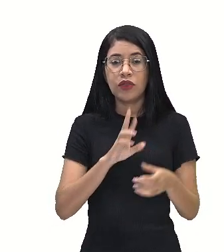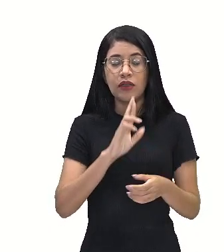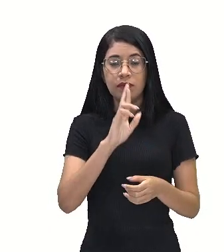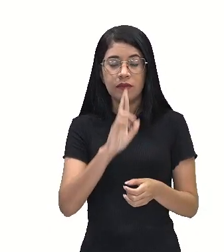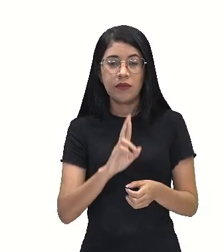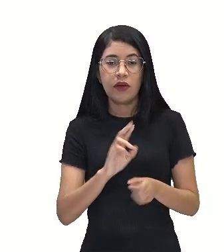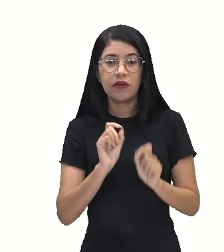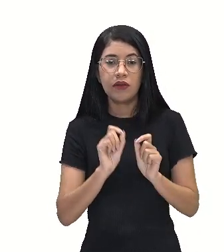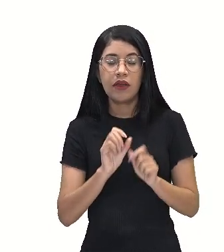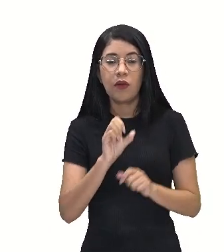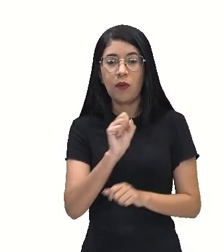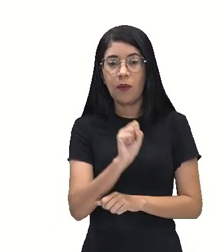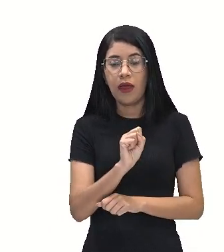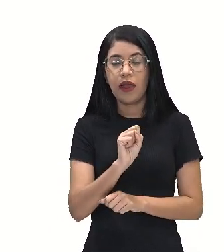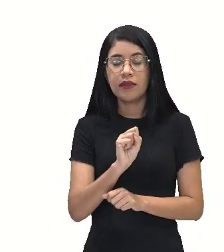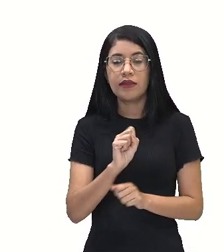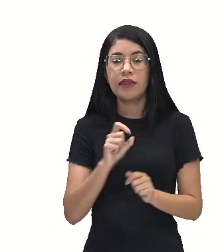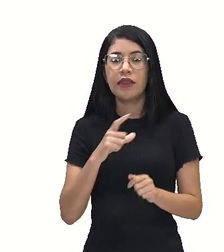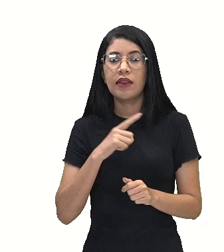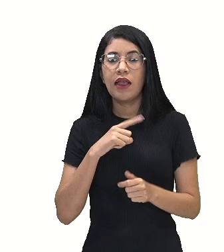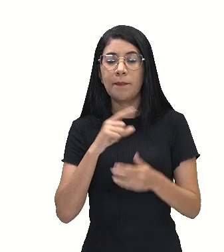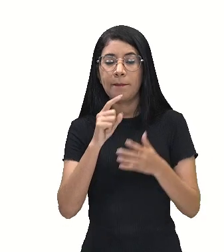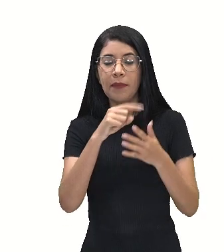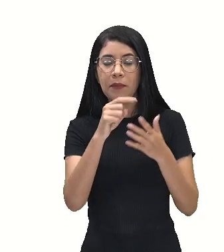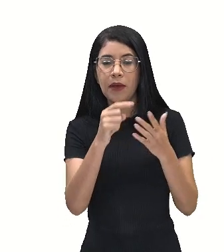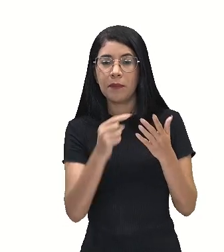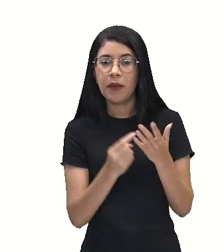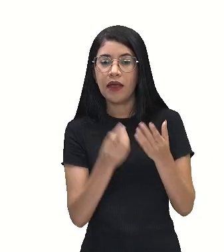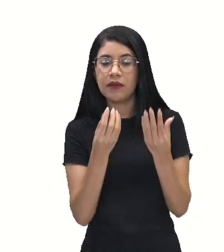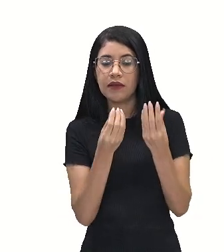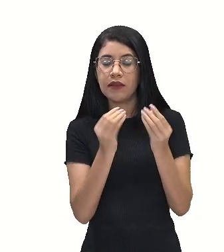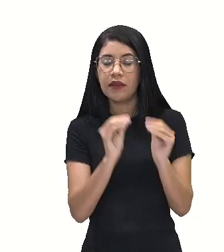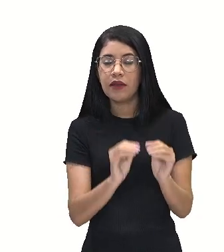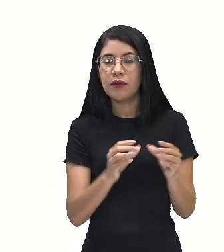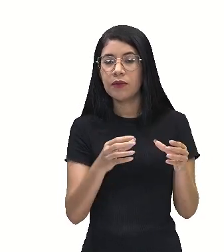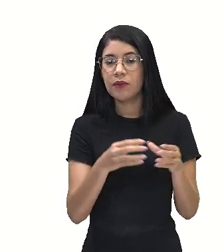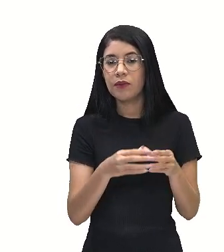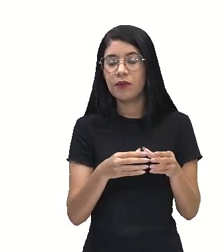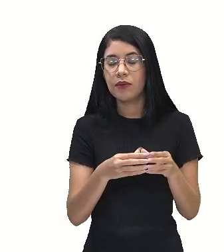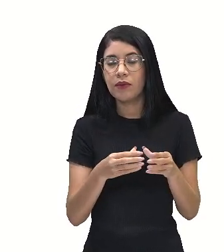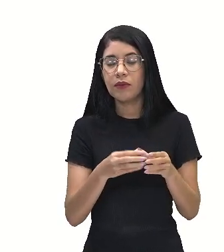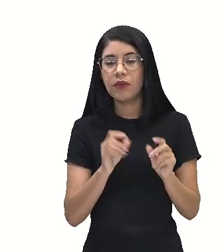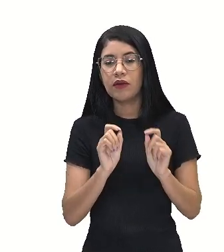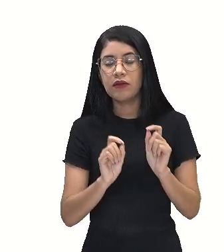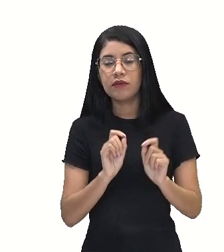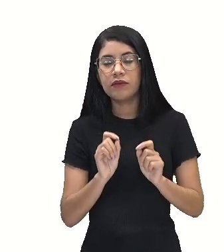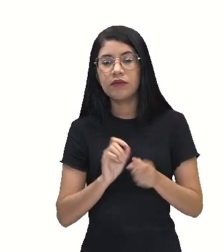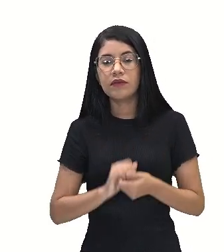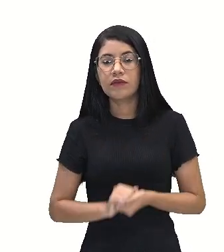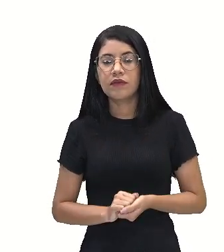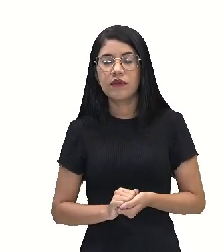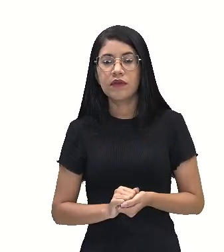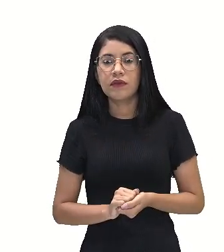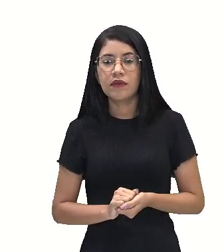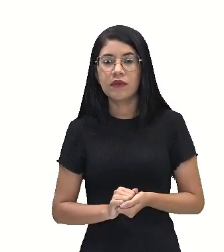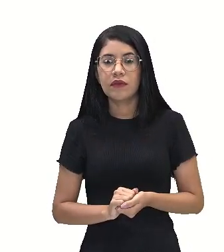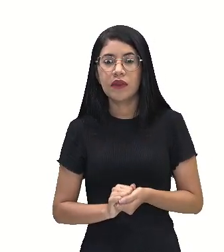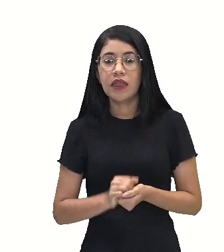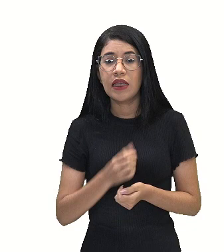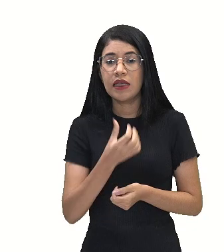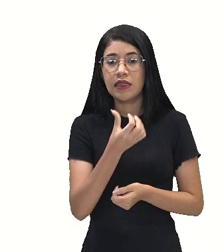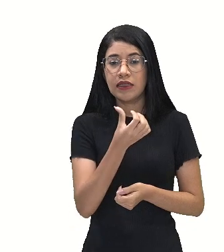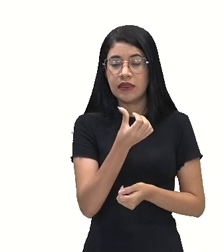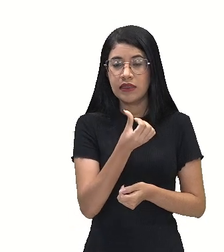Então, quais são os elementos que compõem o conjunto solução, né, como raízes desse polinômio? Uma é